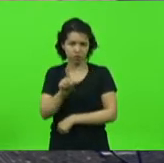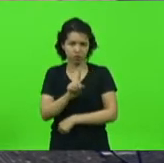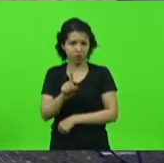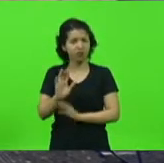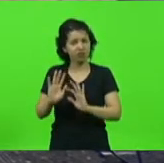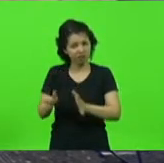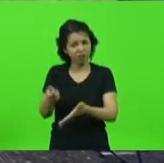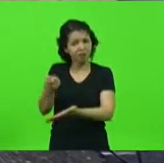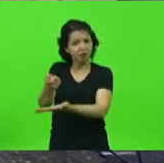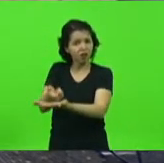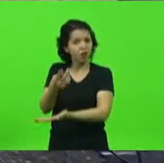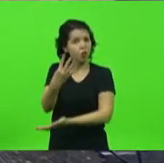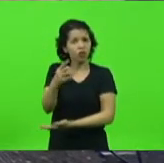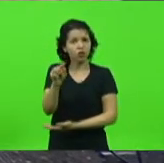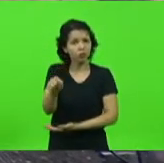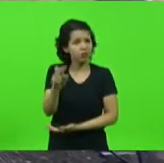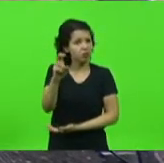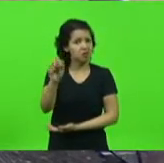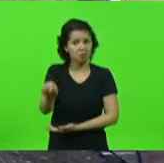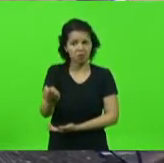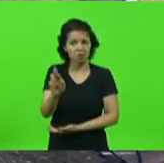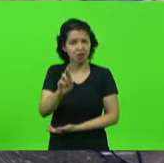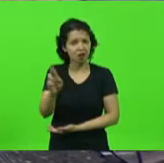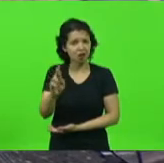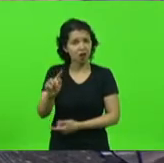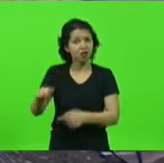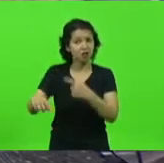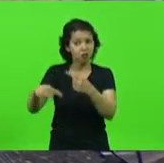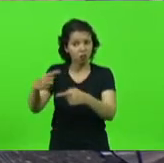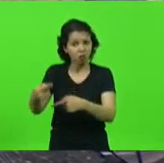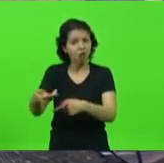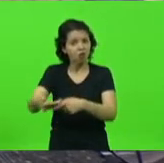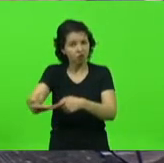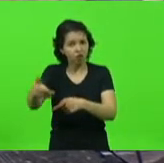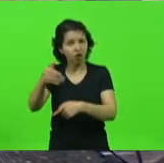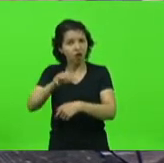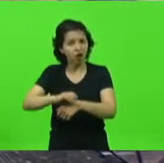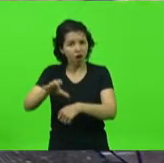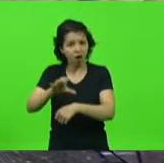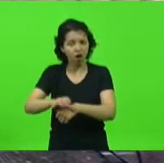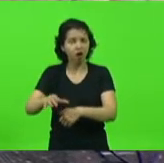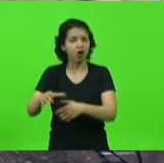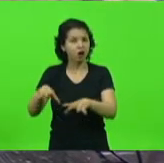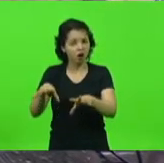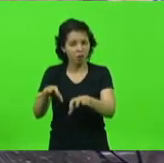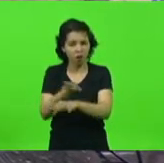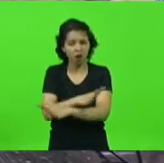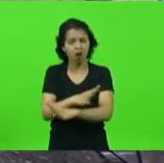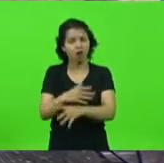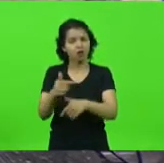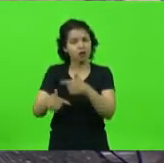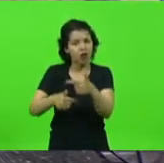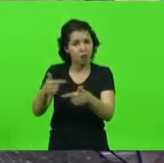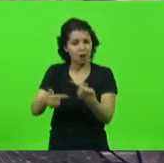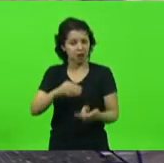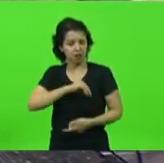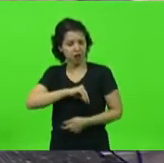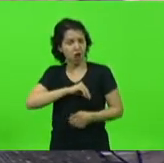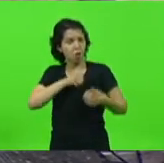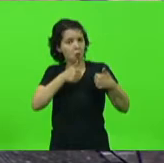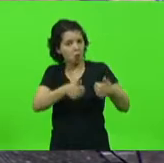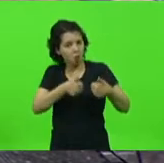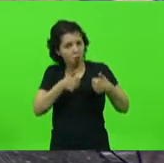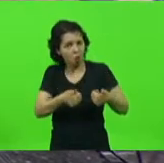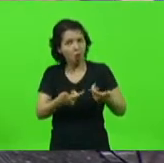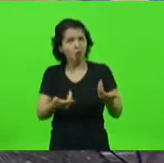mil, 5 mil reais para depois usufruir de uma bela de uma carreira, de um belo salário, de uma